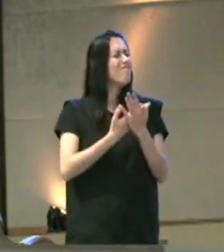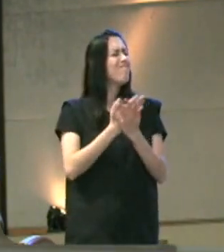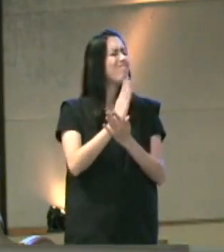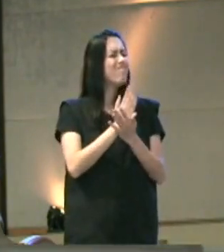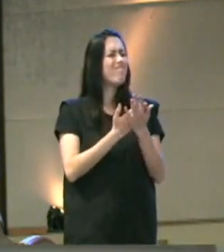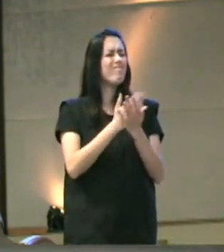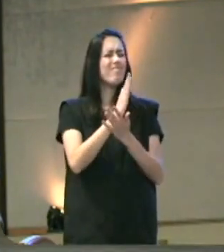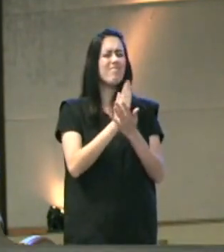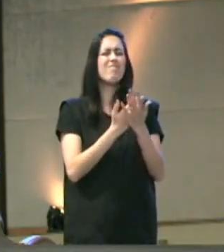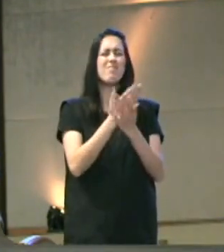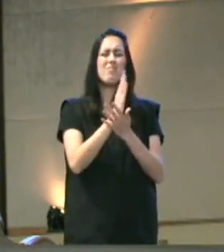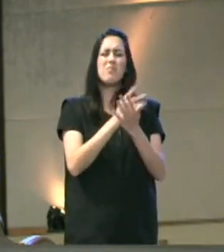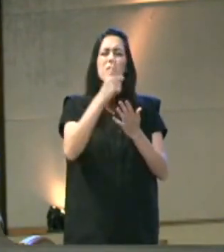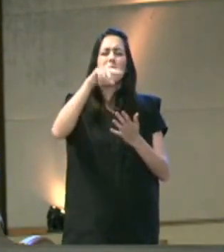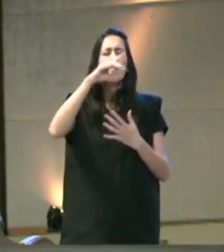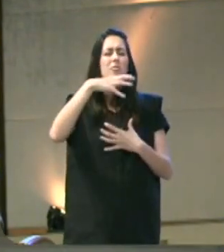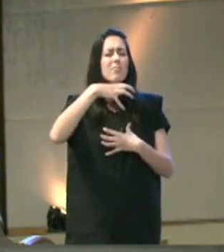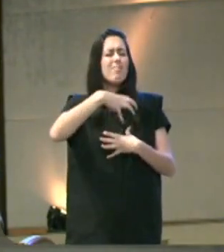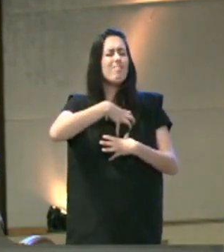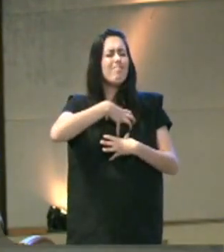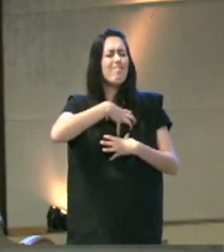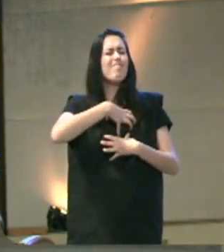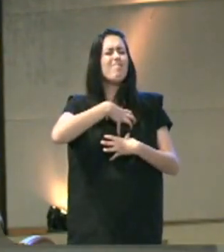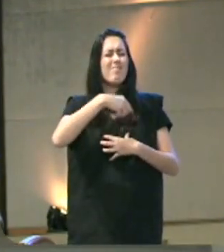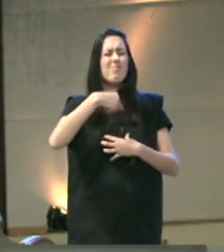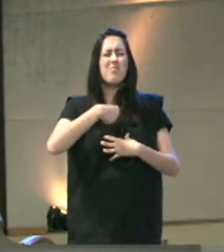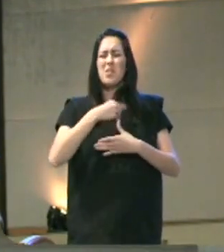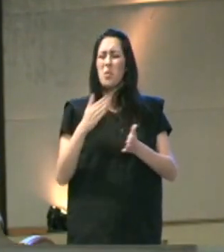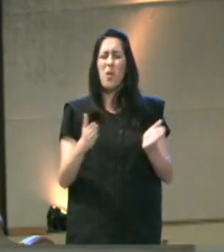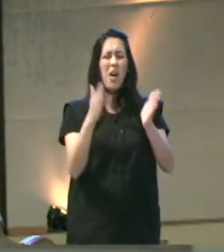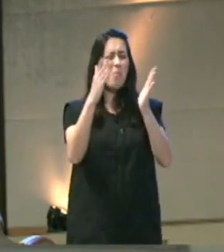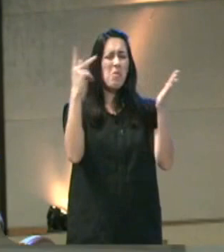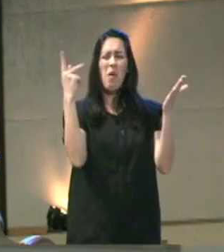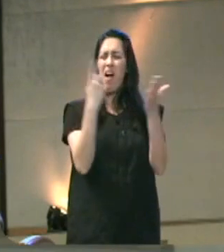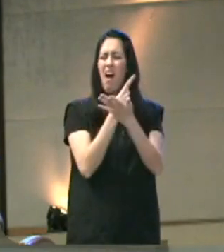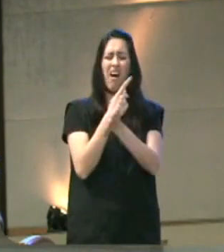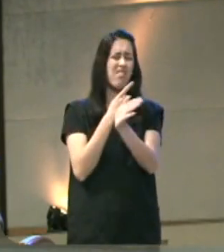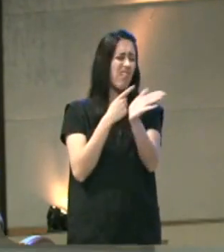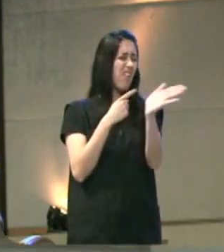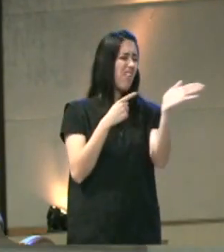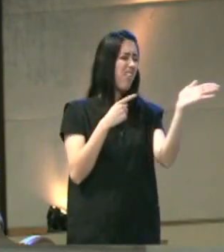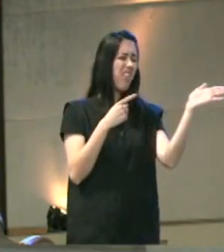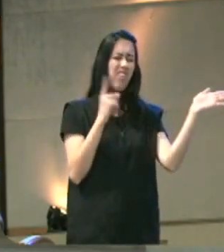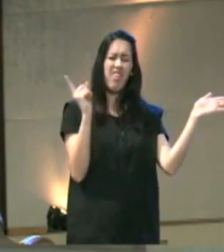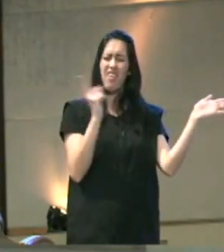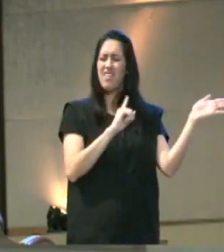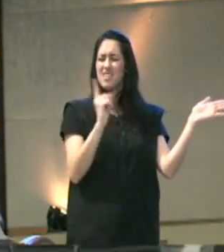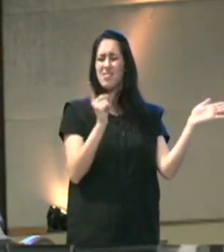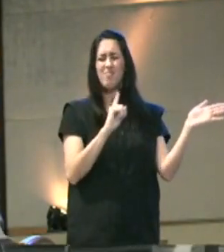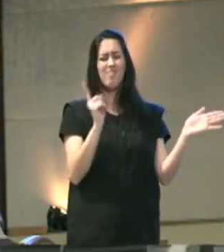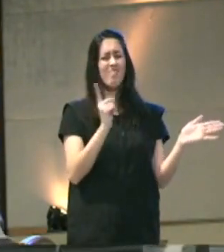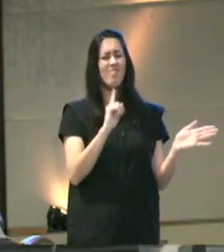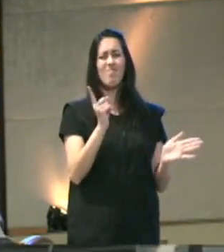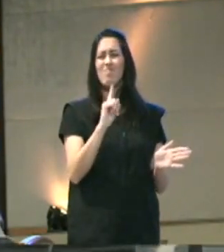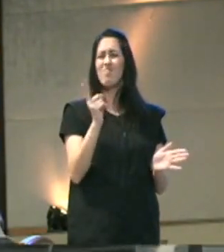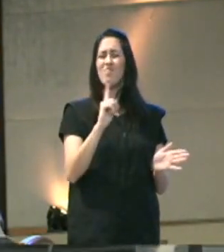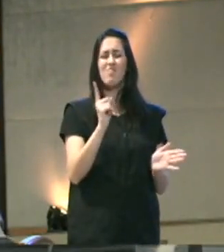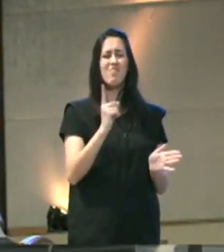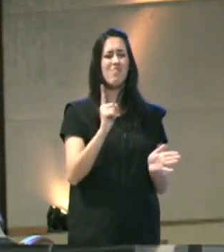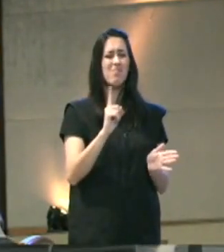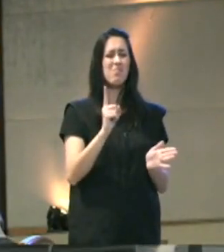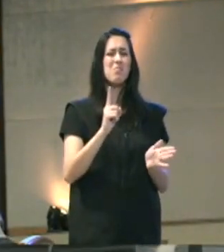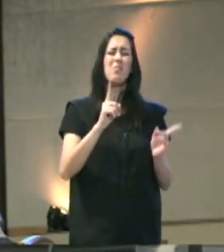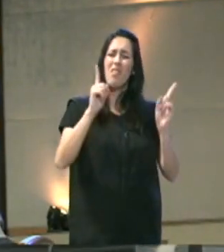ninguém precisa dizer, você está sentindo isso aí, não dá para explicar, não é lógica, é graça, é poder